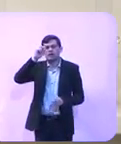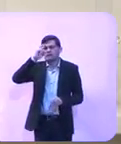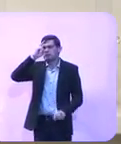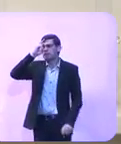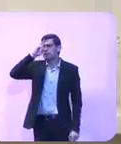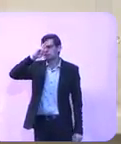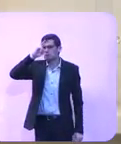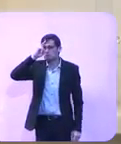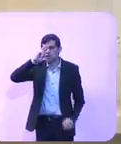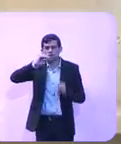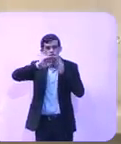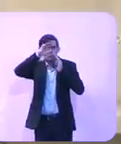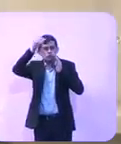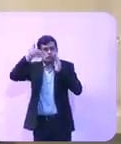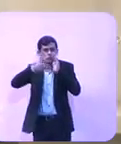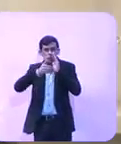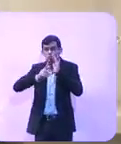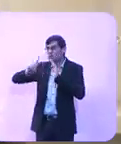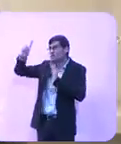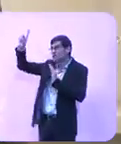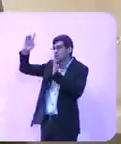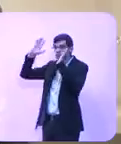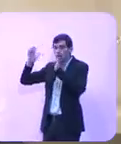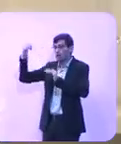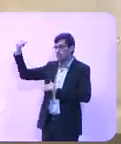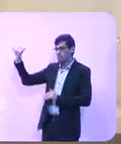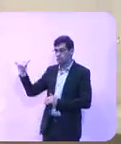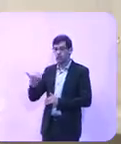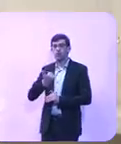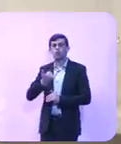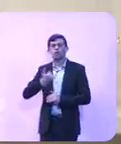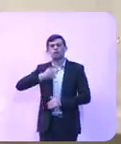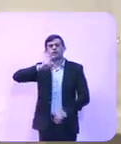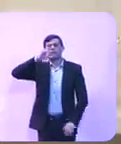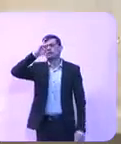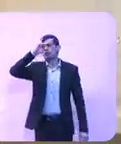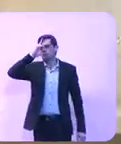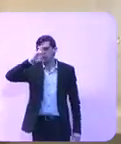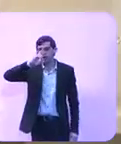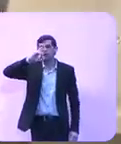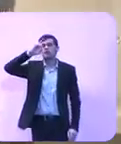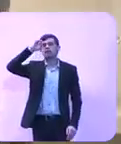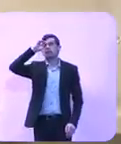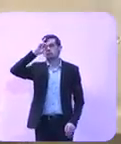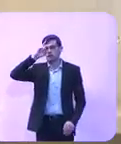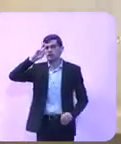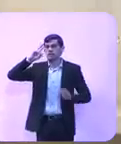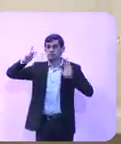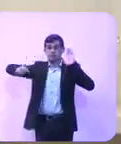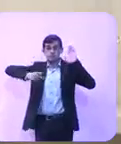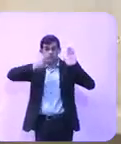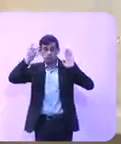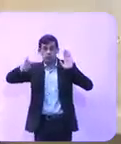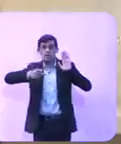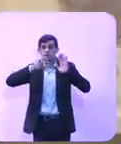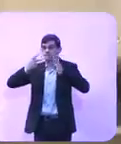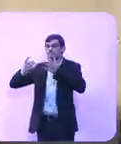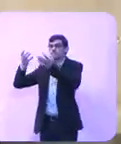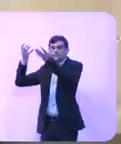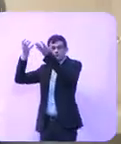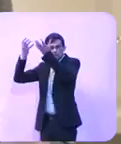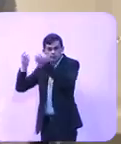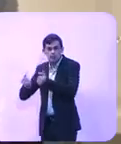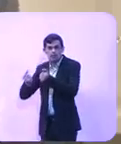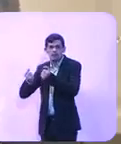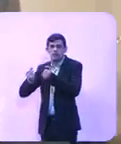promessa. Tu me dissestes isso, isso e isso. E eu estou tomando posse agora pela fé. Ainda que todas